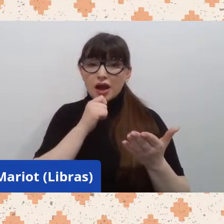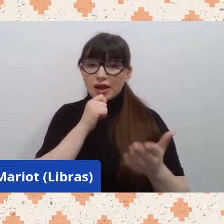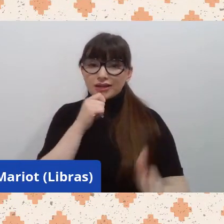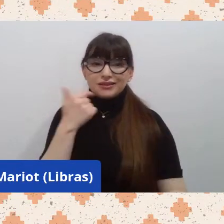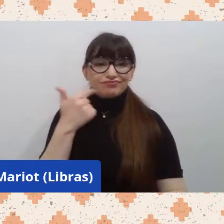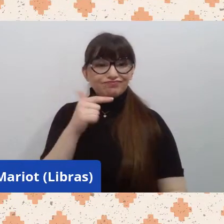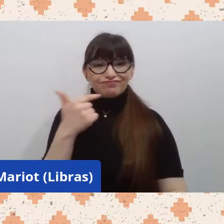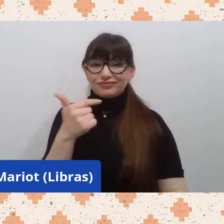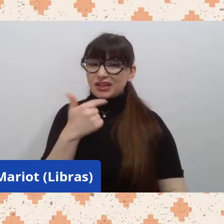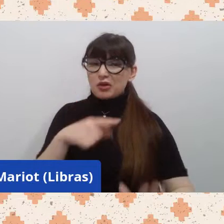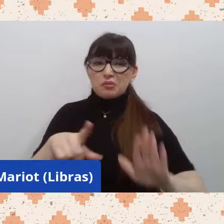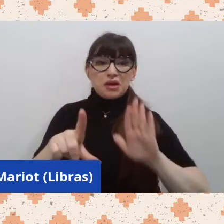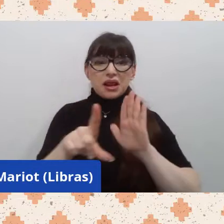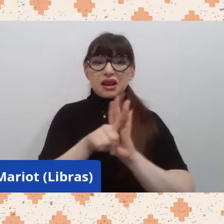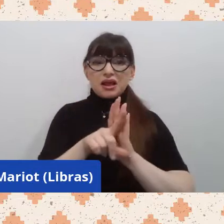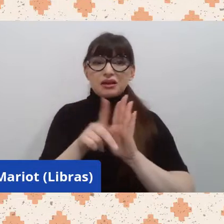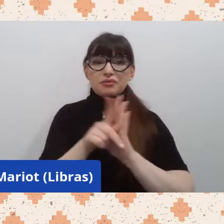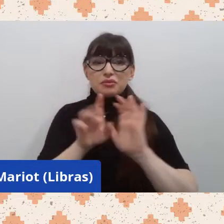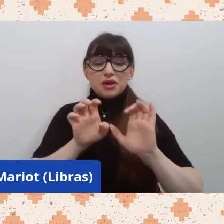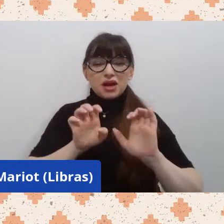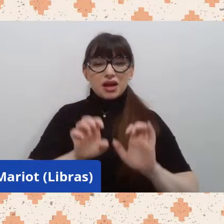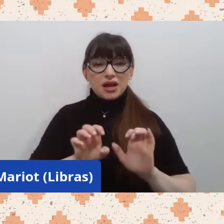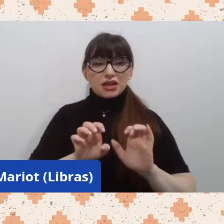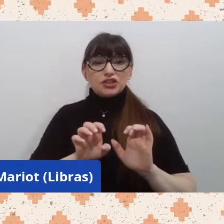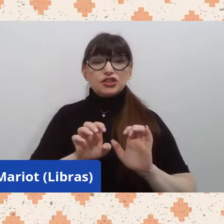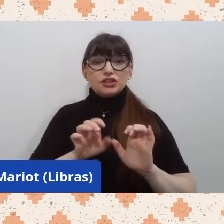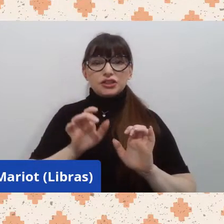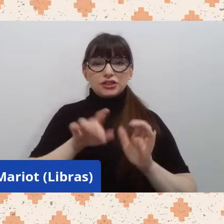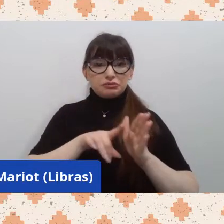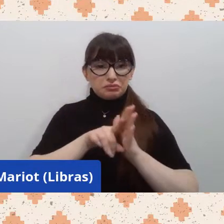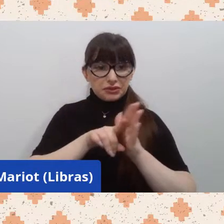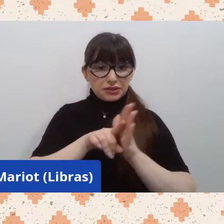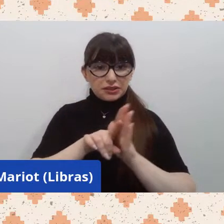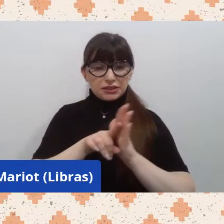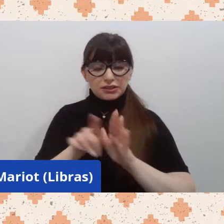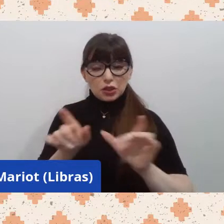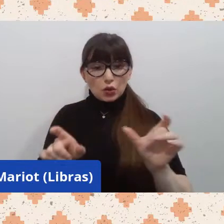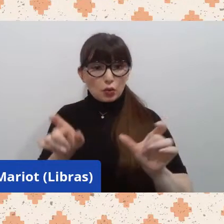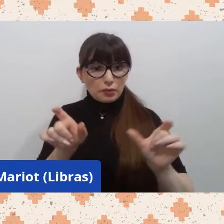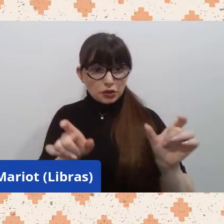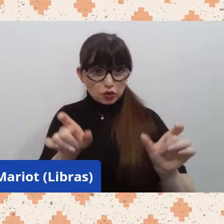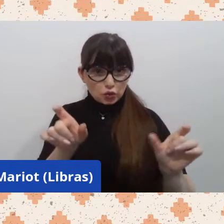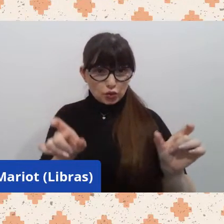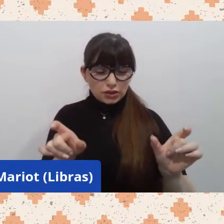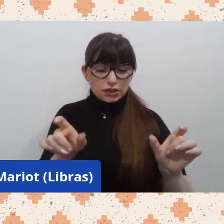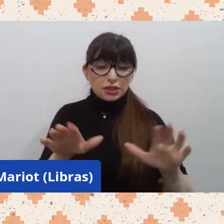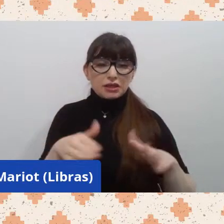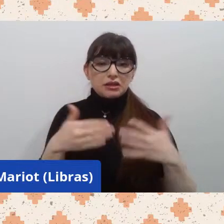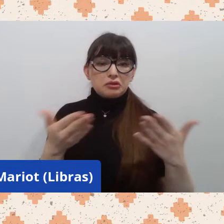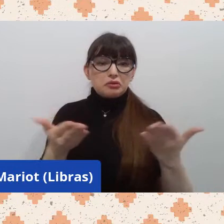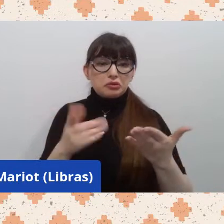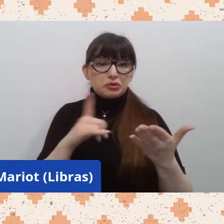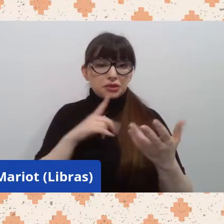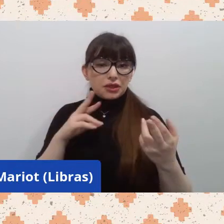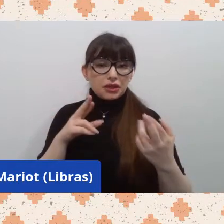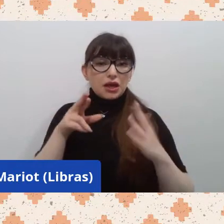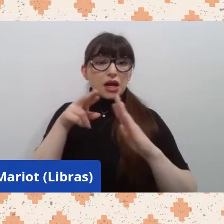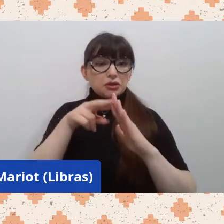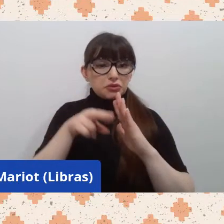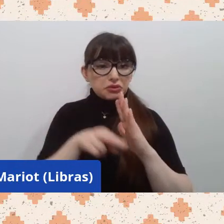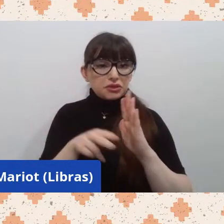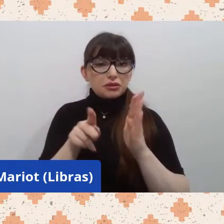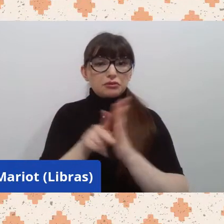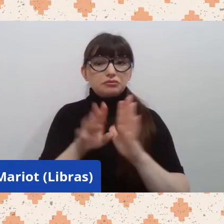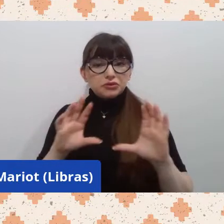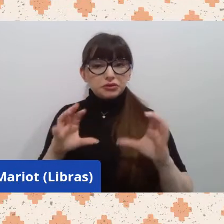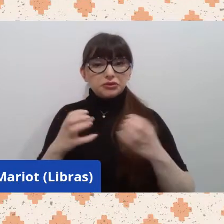uma lei de ética em pesquisa com seres humanos. Então, até hoje, o que nós temos são resoluções da Comissão Nacional